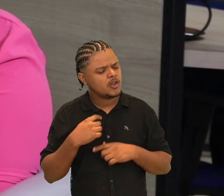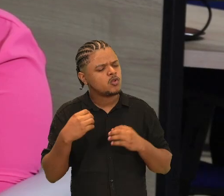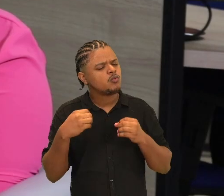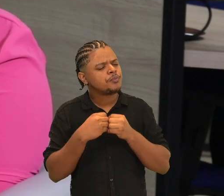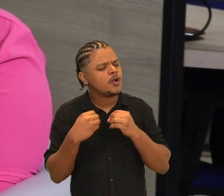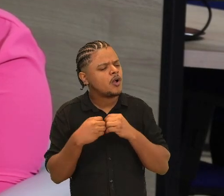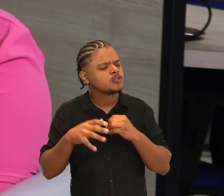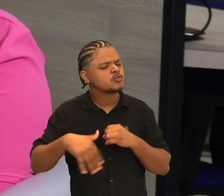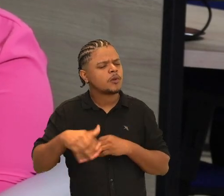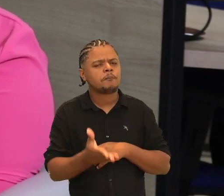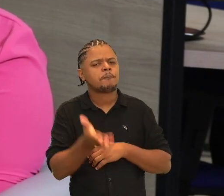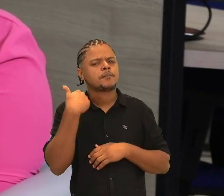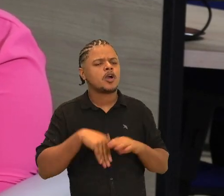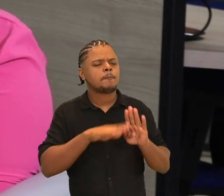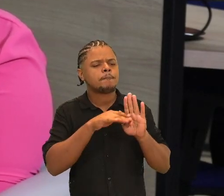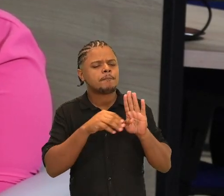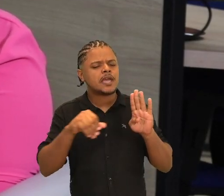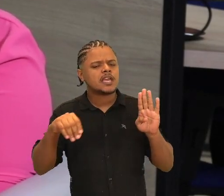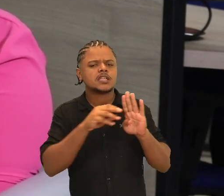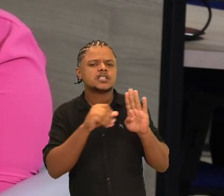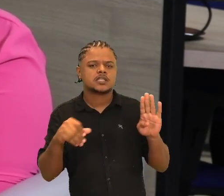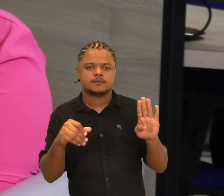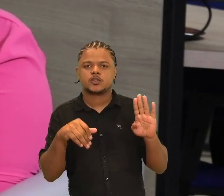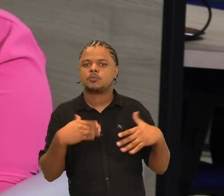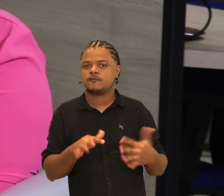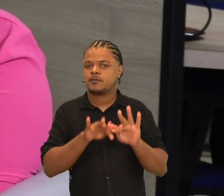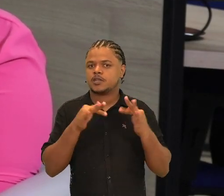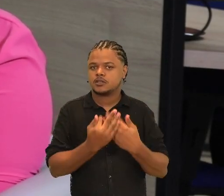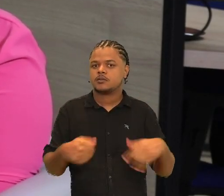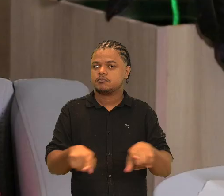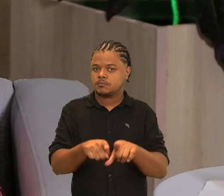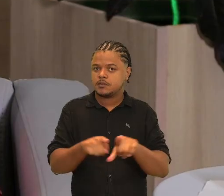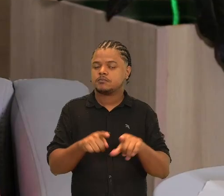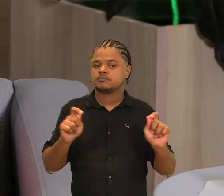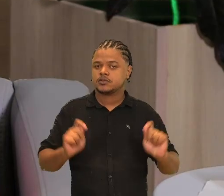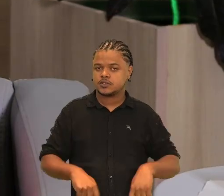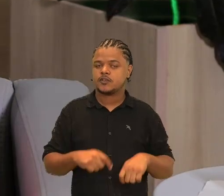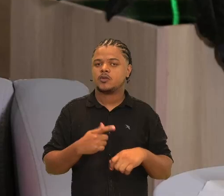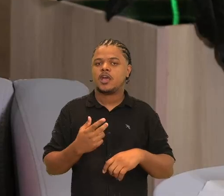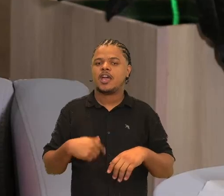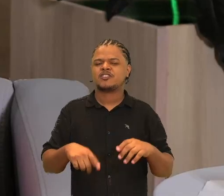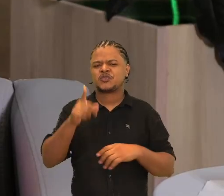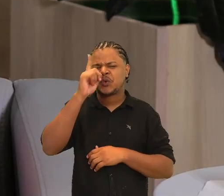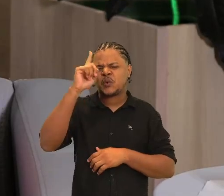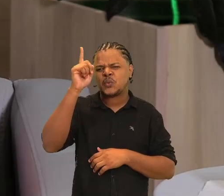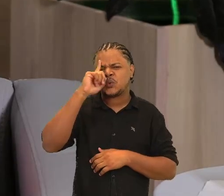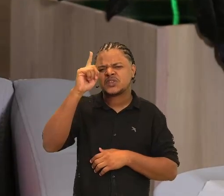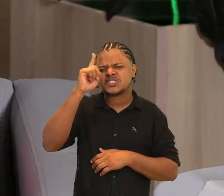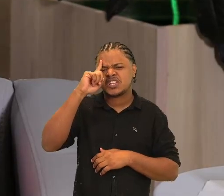pertinho, vamos para Barreirinhas, né? Então, para aquela família também poder sair um pouco daquela rotina que é uma rotina